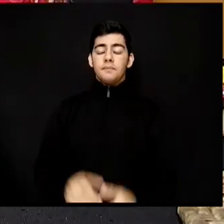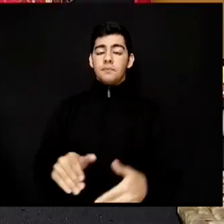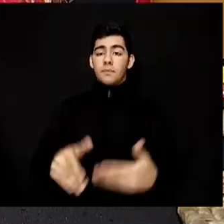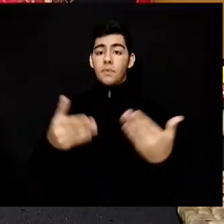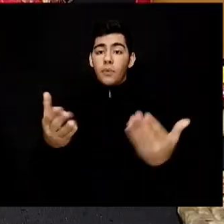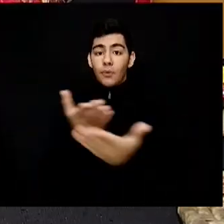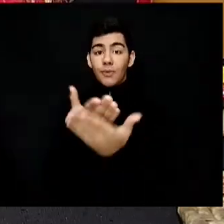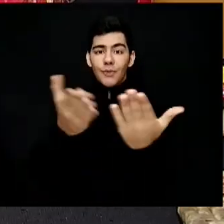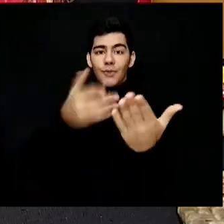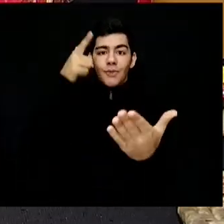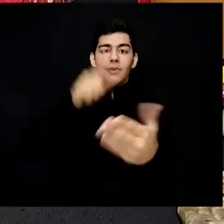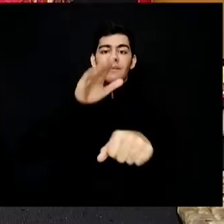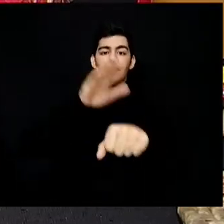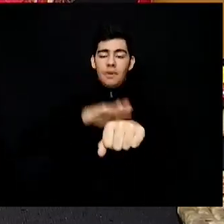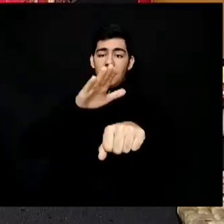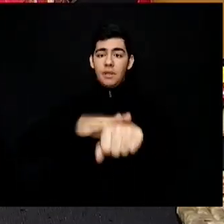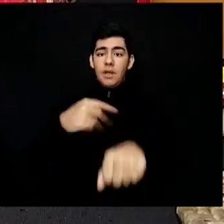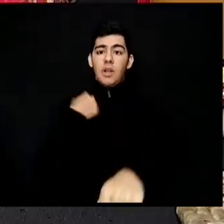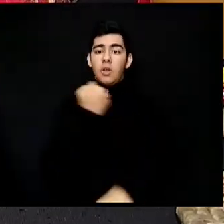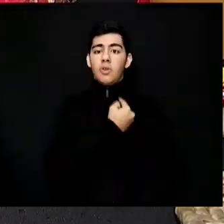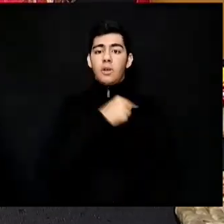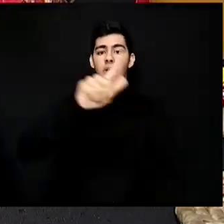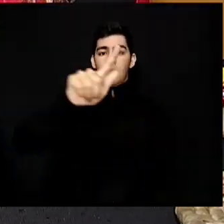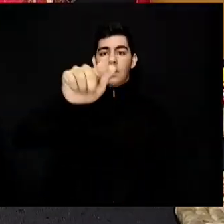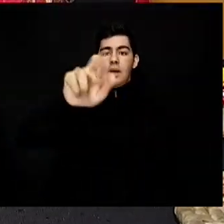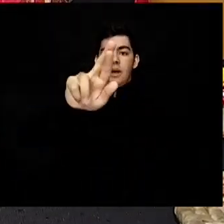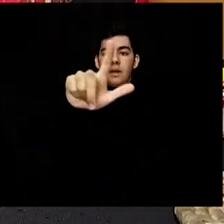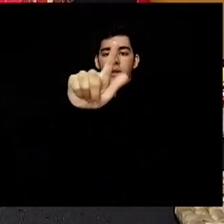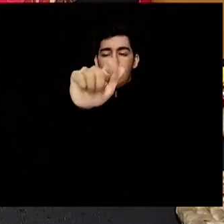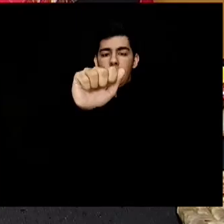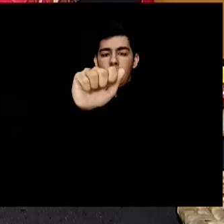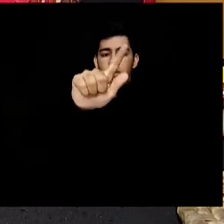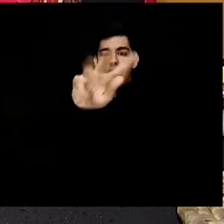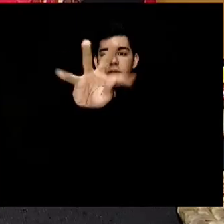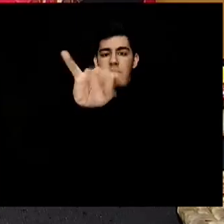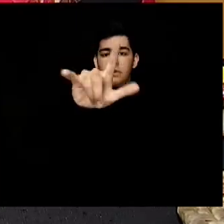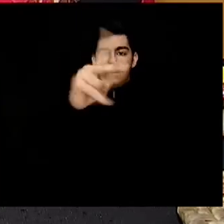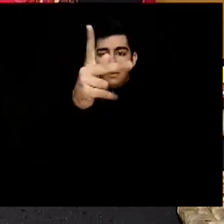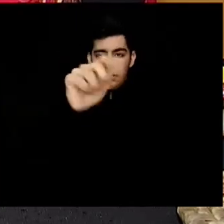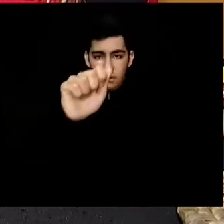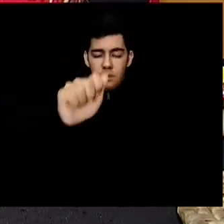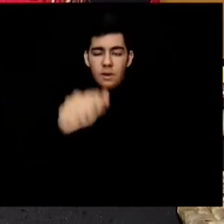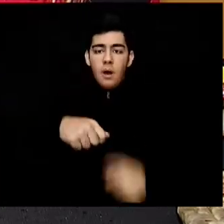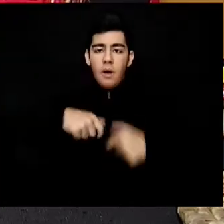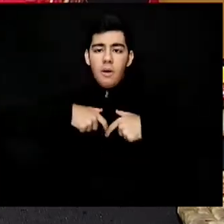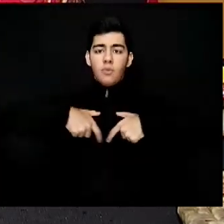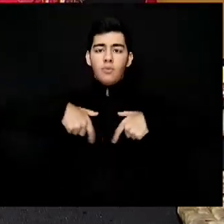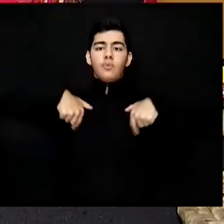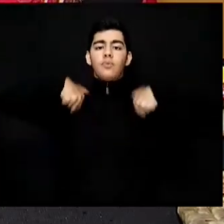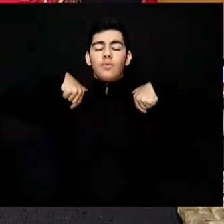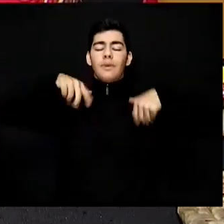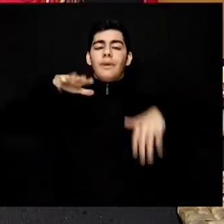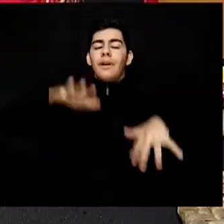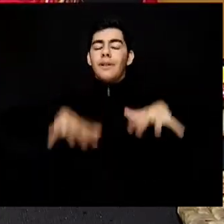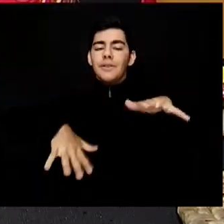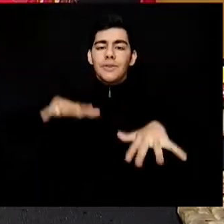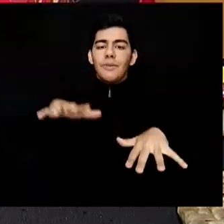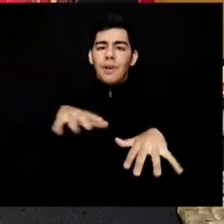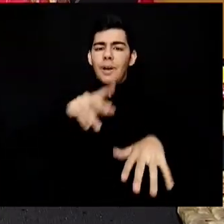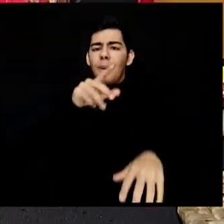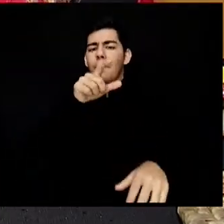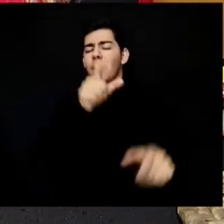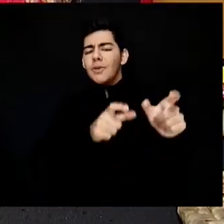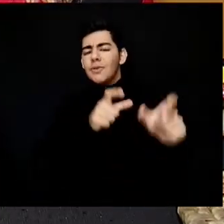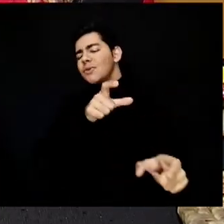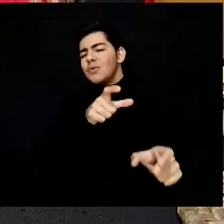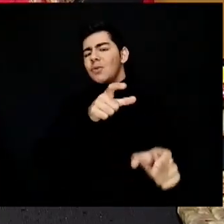nossa gargantilha, a nossa choker de búzios, que o pessoal geralmente vai na praia, compra na praia e volta,